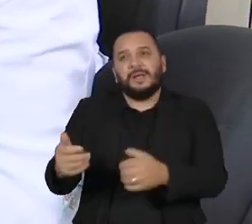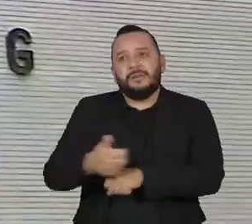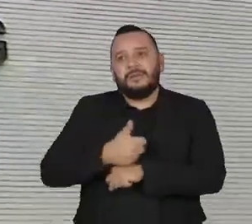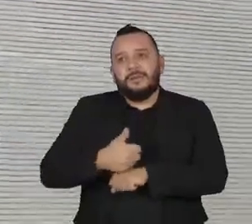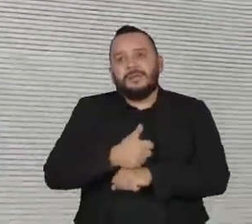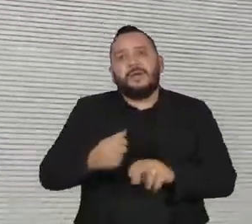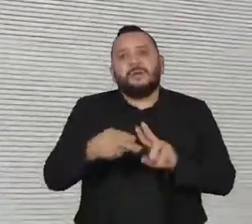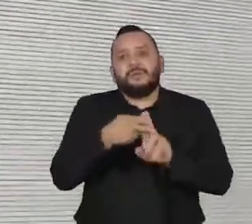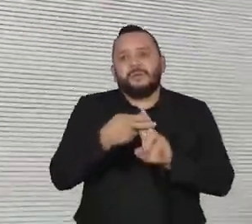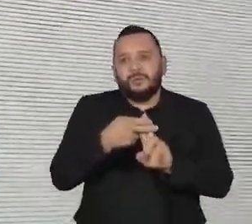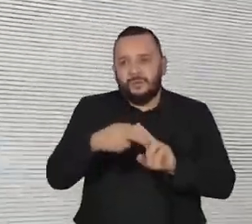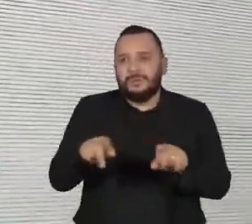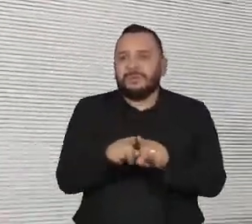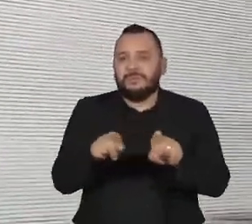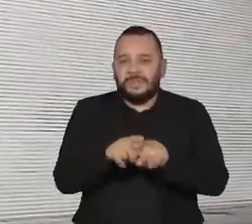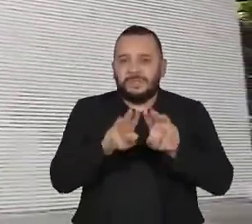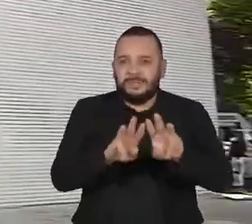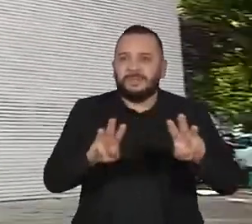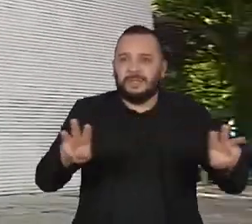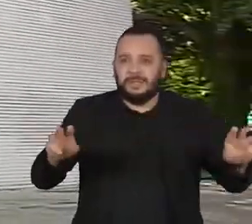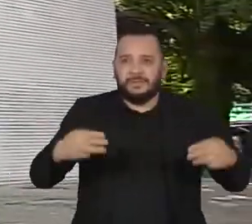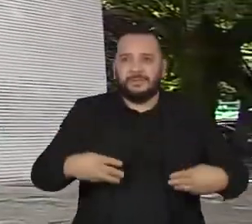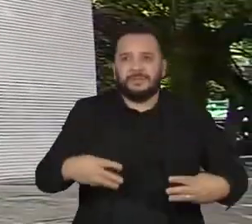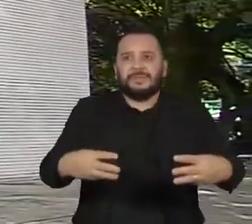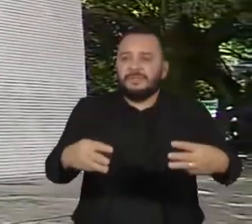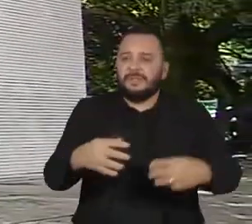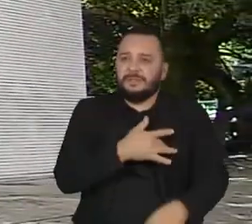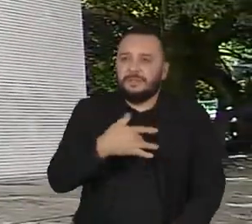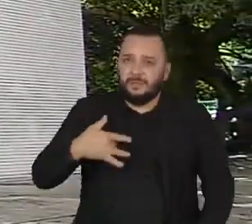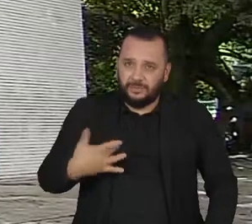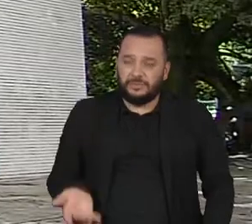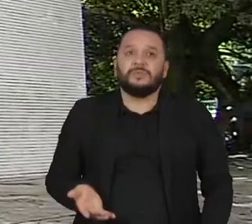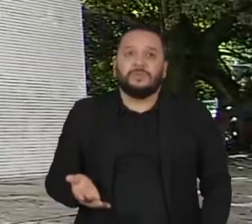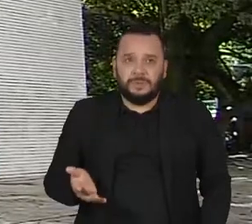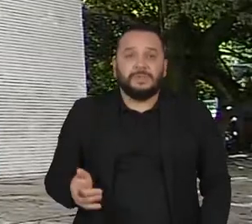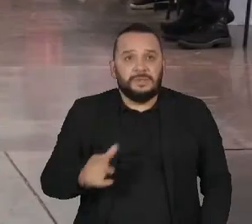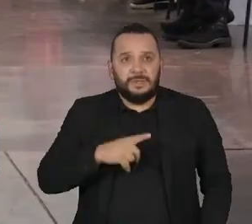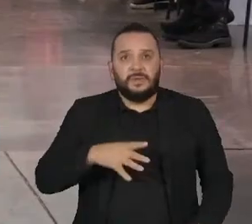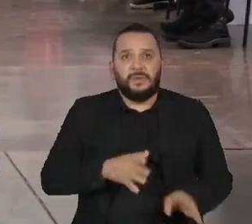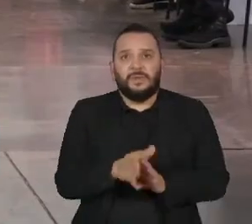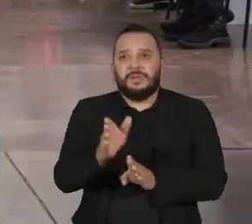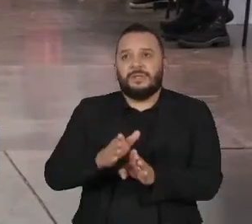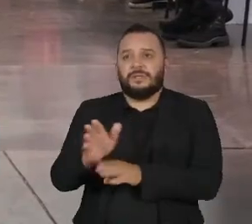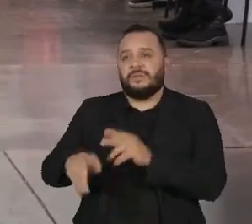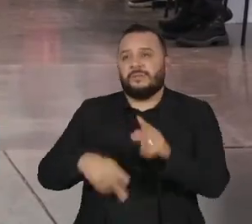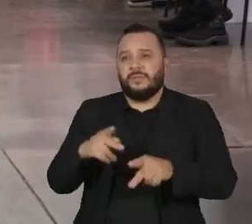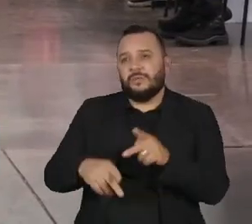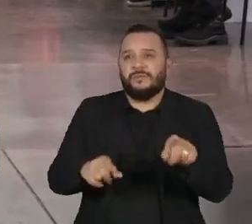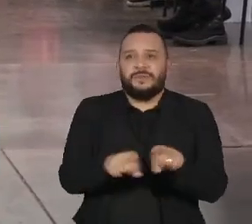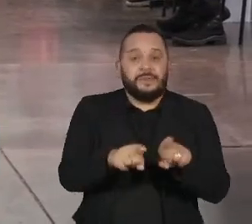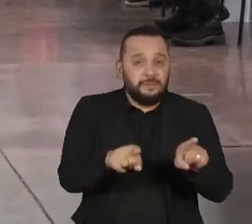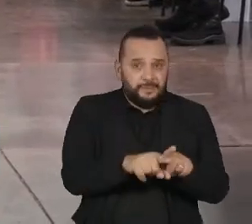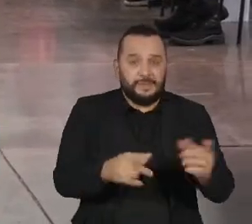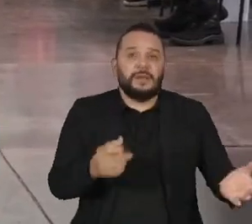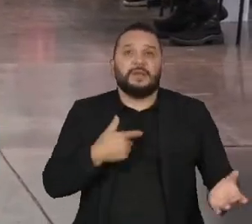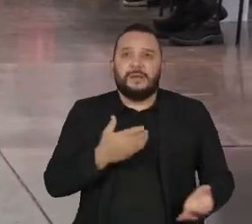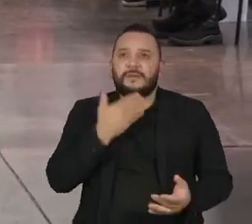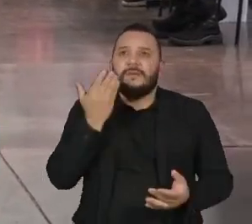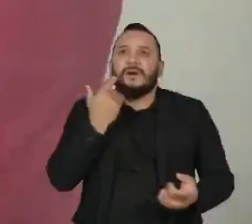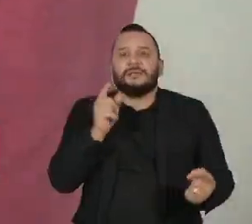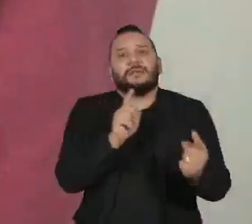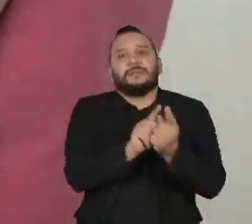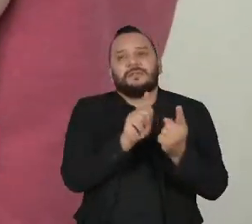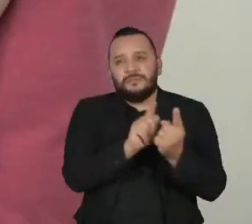acessado pelo site do Ministério da Saúde também há orientações para a população o objetivo é facilitar o atendimento dos